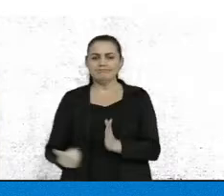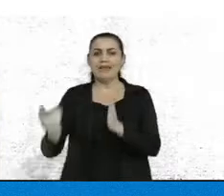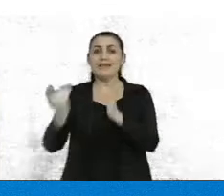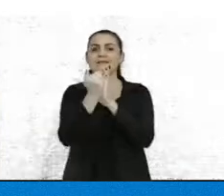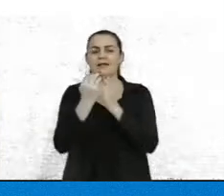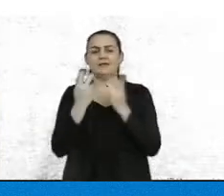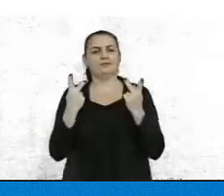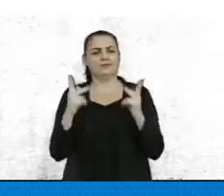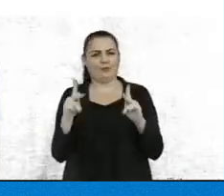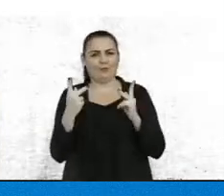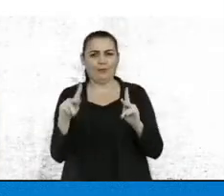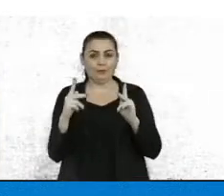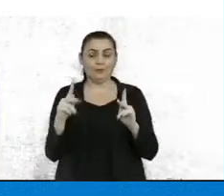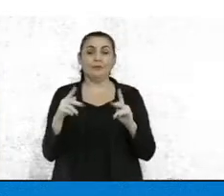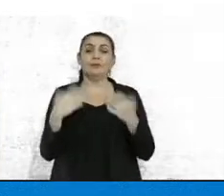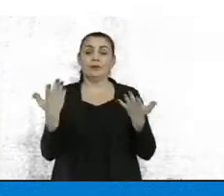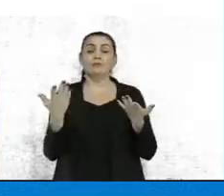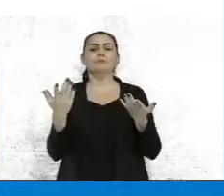se